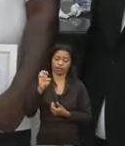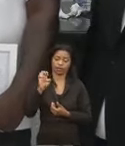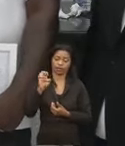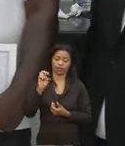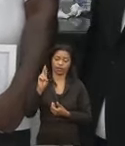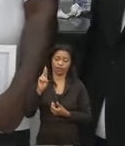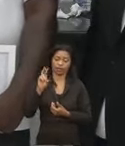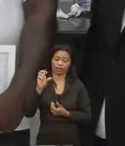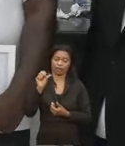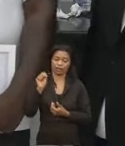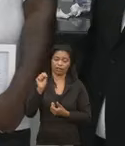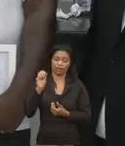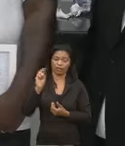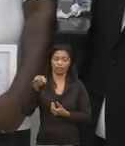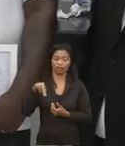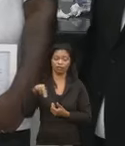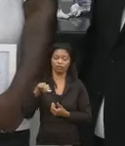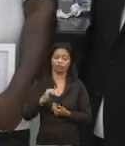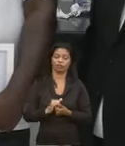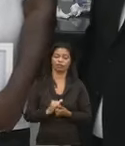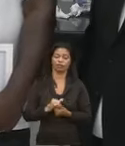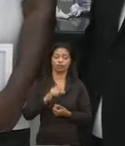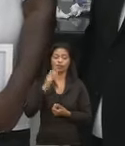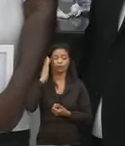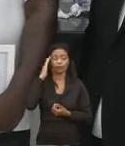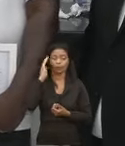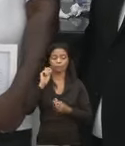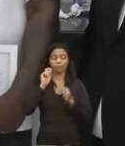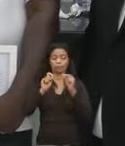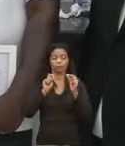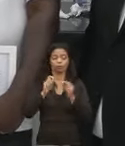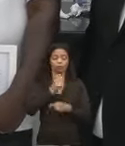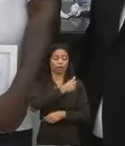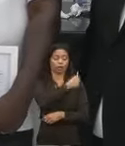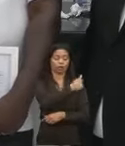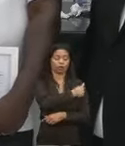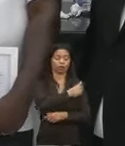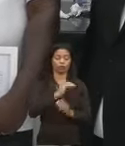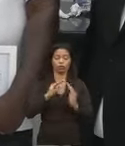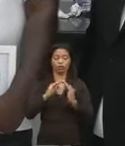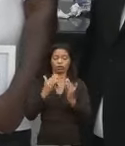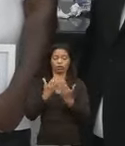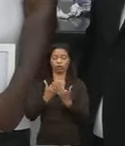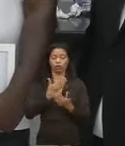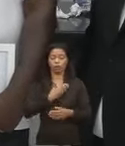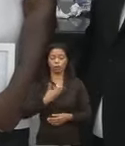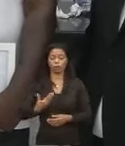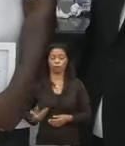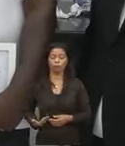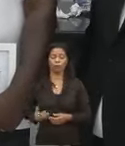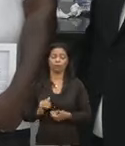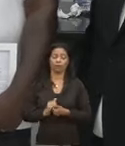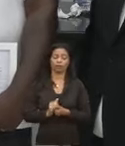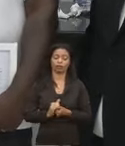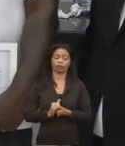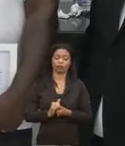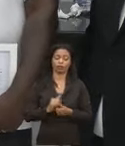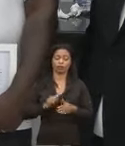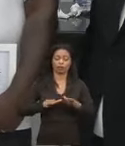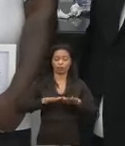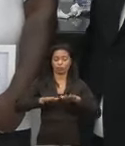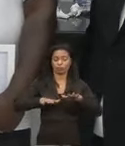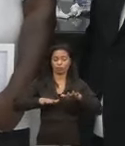pública estão mobilizados, da escola pública estadual, eles estão mobilizados para fazer a prova do